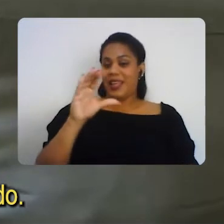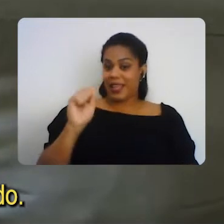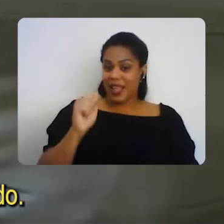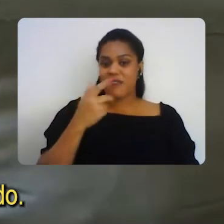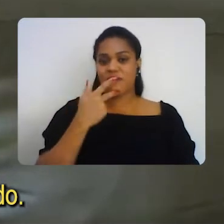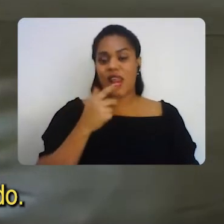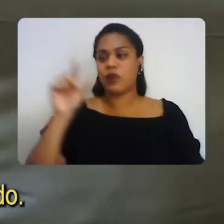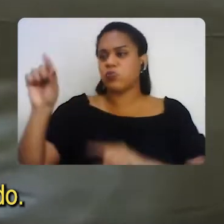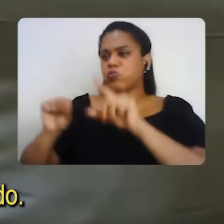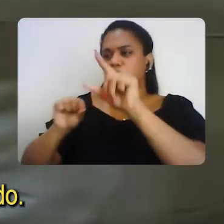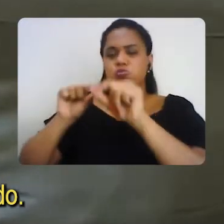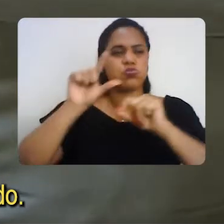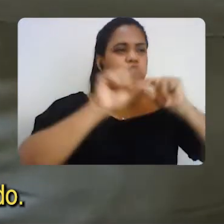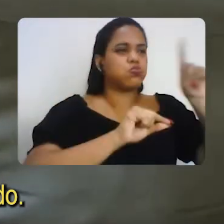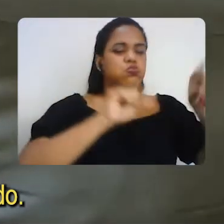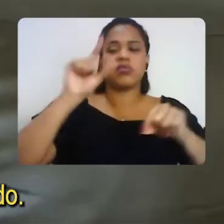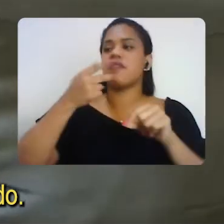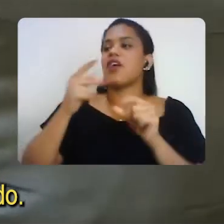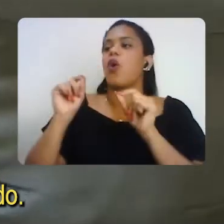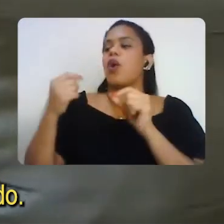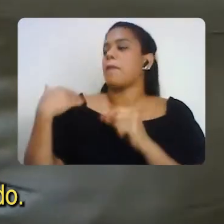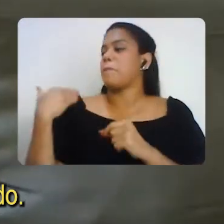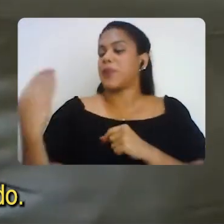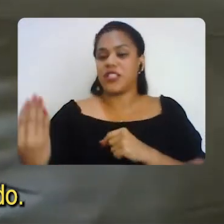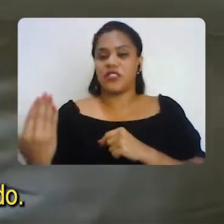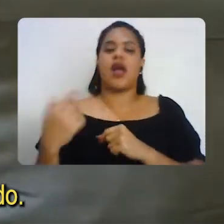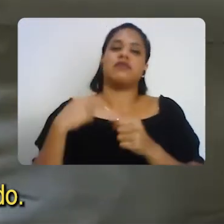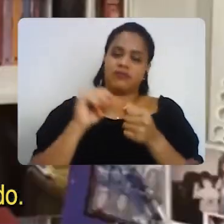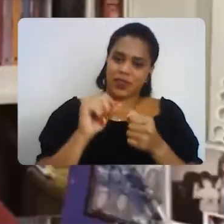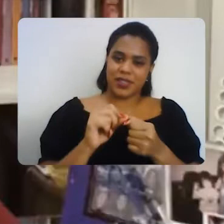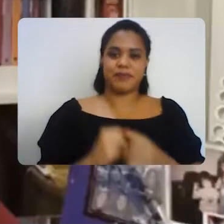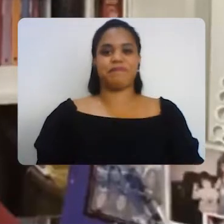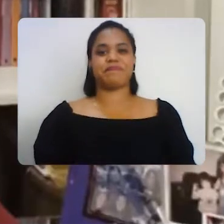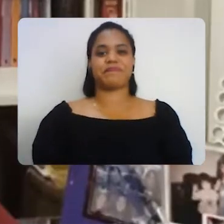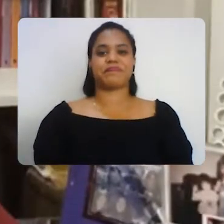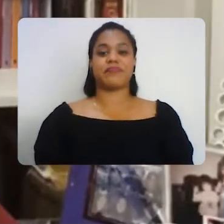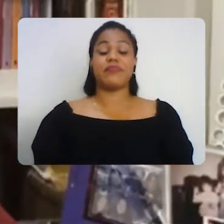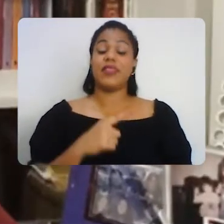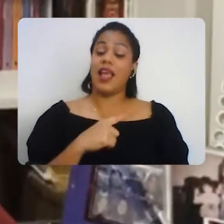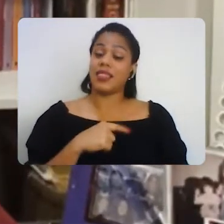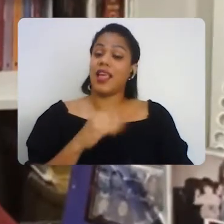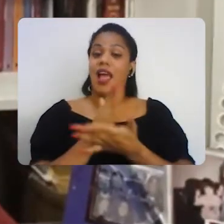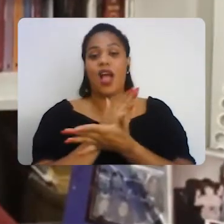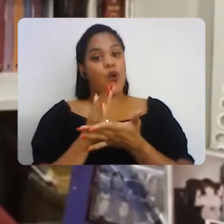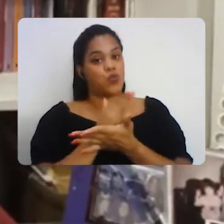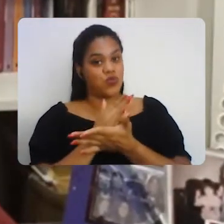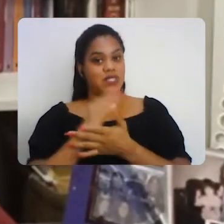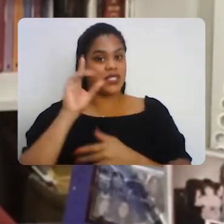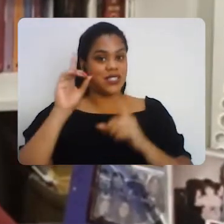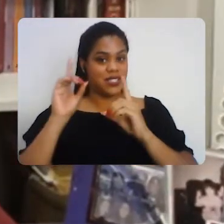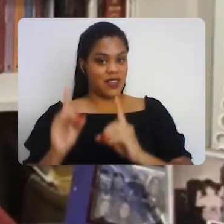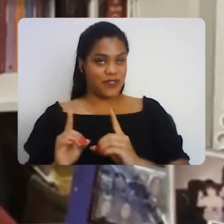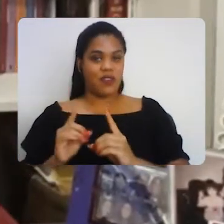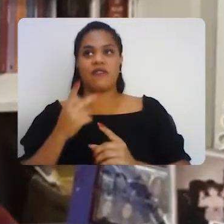Érica buscávamos cada pedacinho do que era solicitado. E a gente tinha alguns desafios.